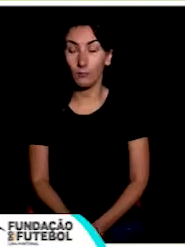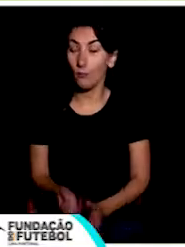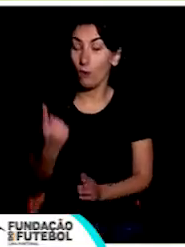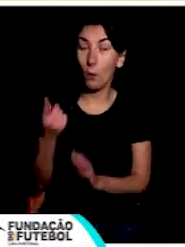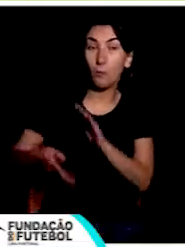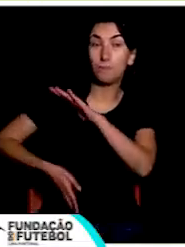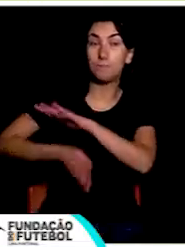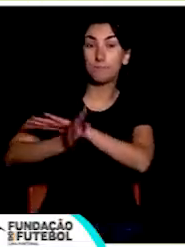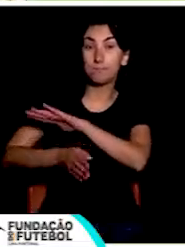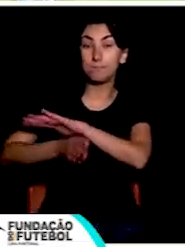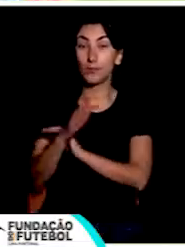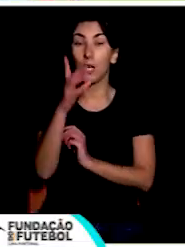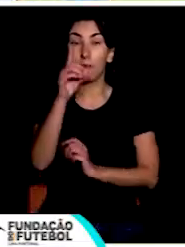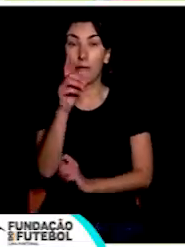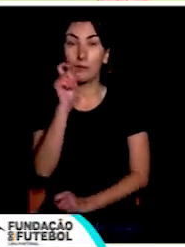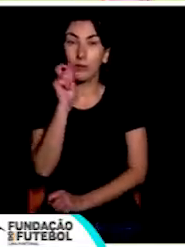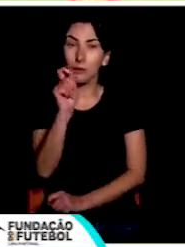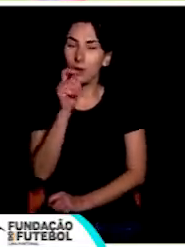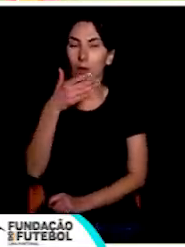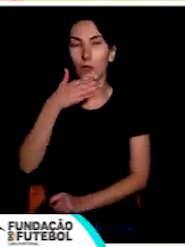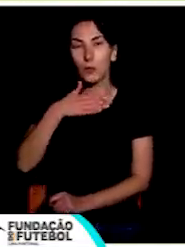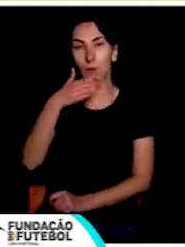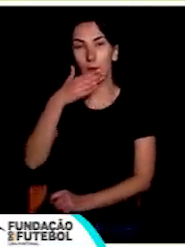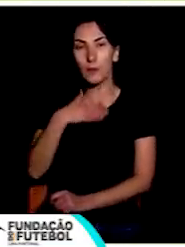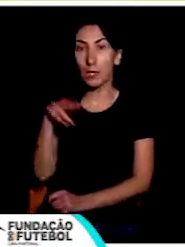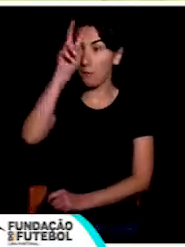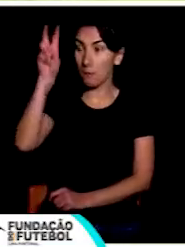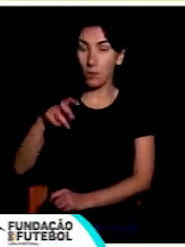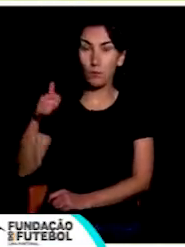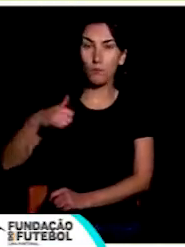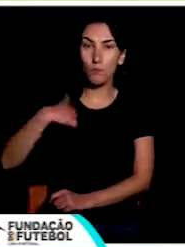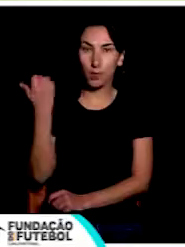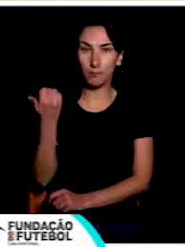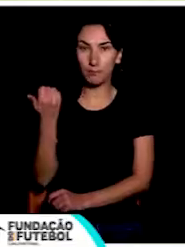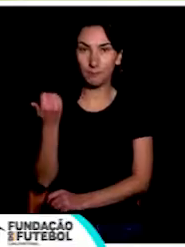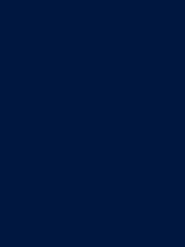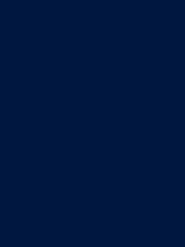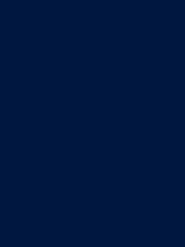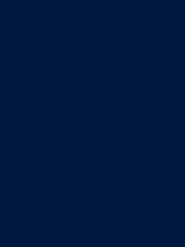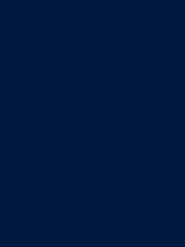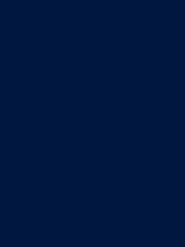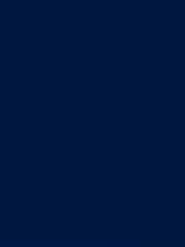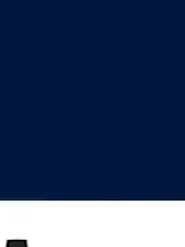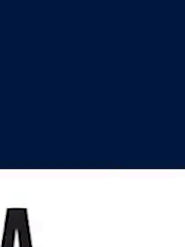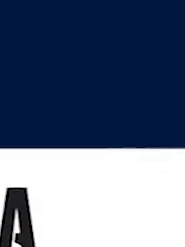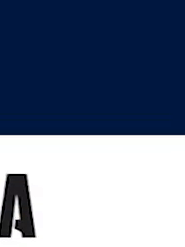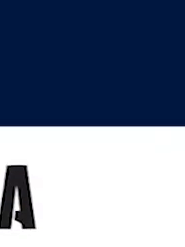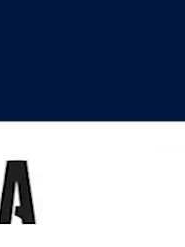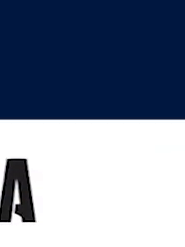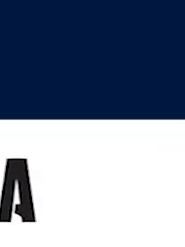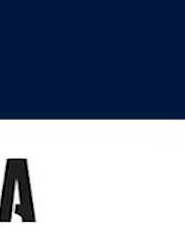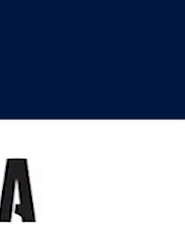Um golo de Aramis logo aos 16 minutos foi suficiente para o Estoril vencer em Oliveira de Azeméis.